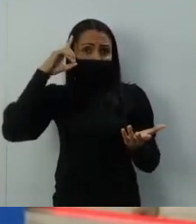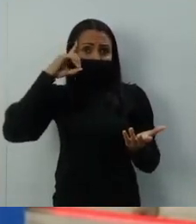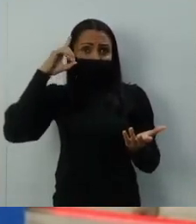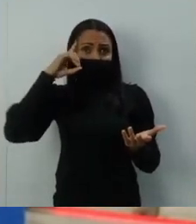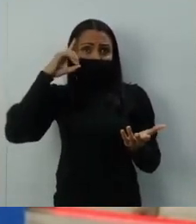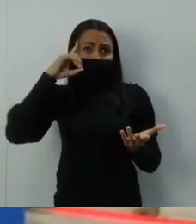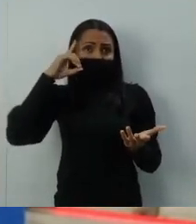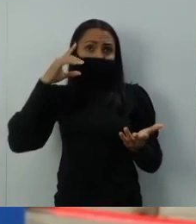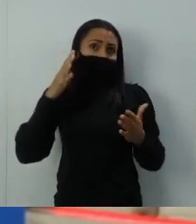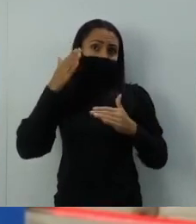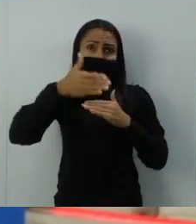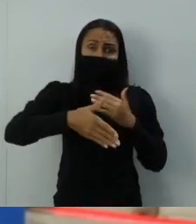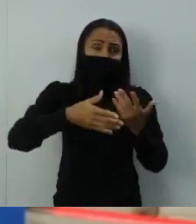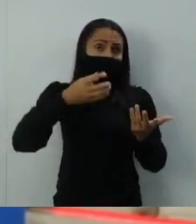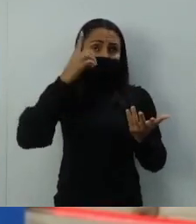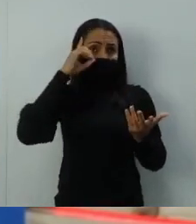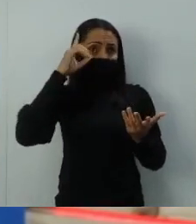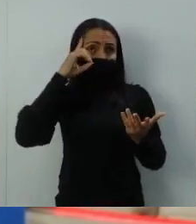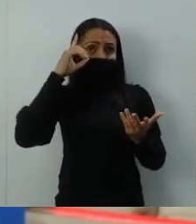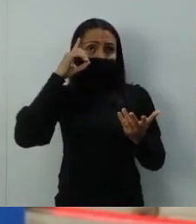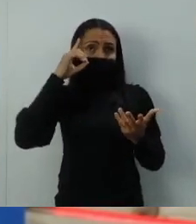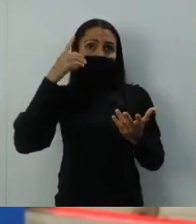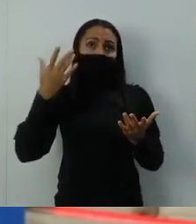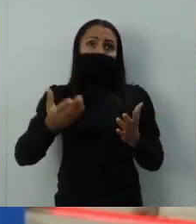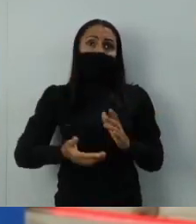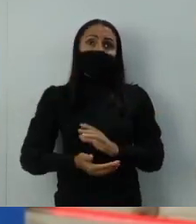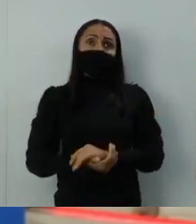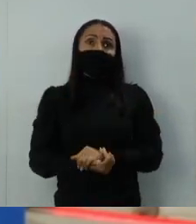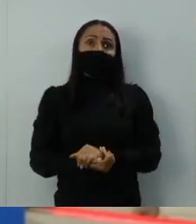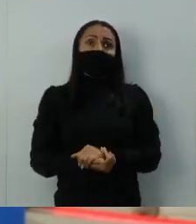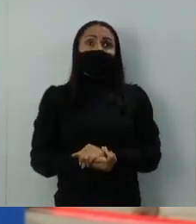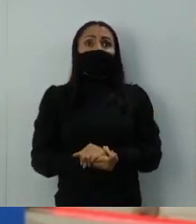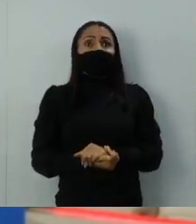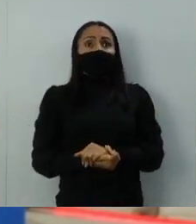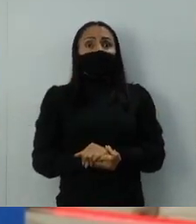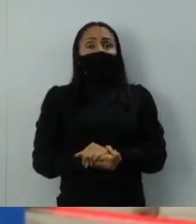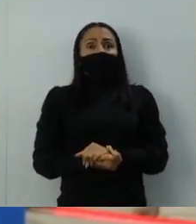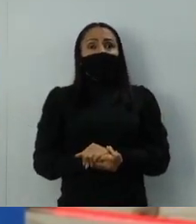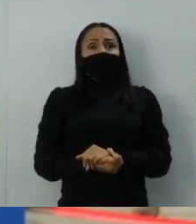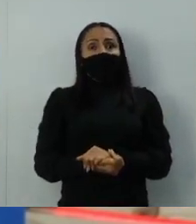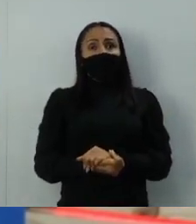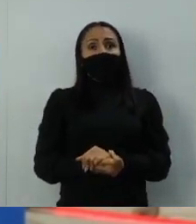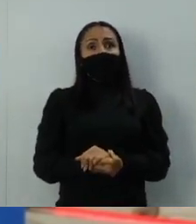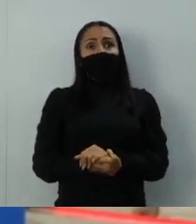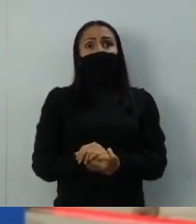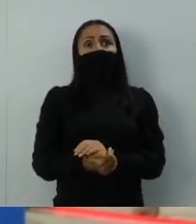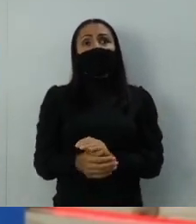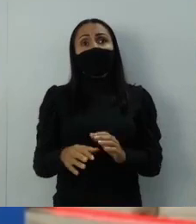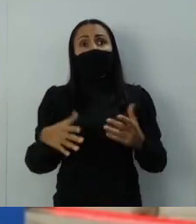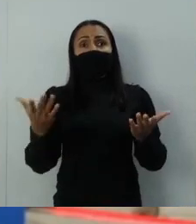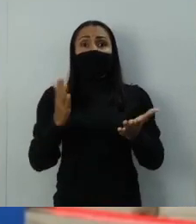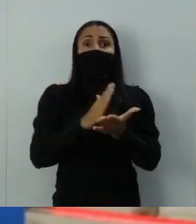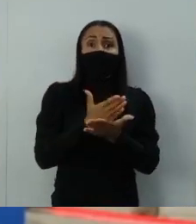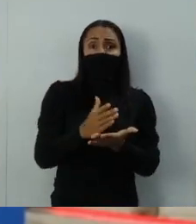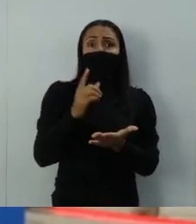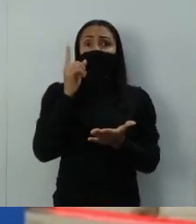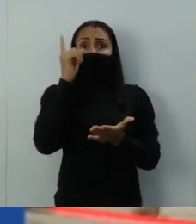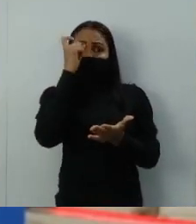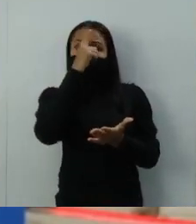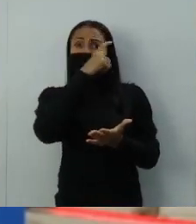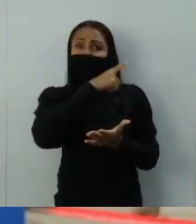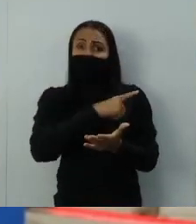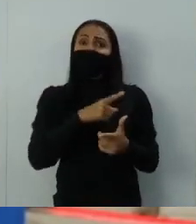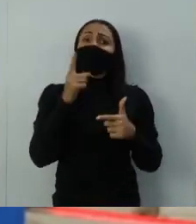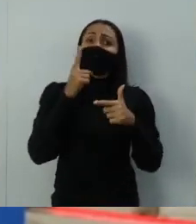daquilo que realmente nós somos, e isso nos leva a algumas dificuldades, a alguns problemas, a